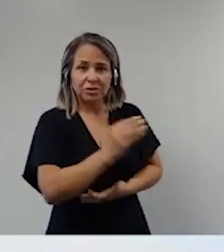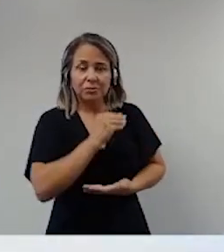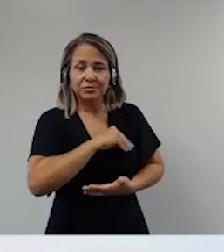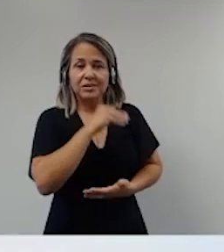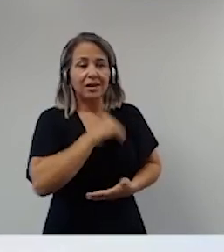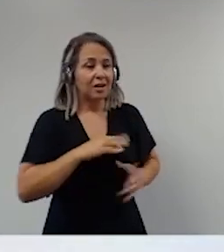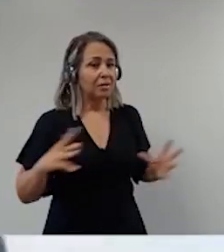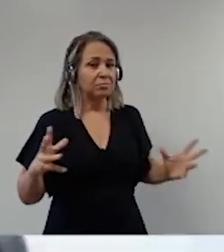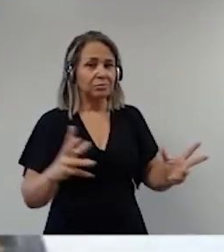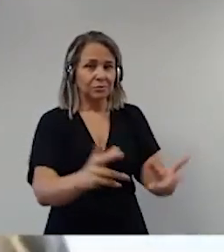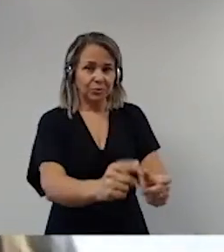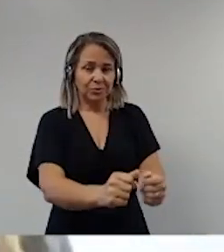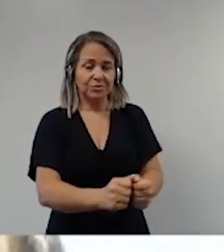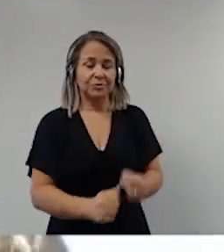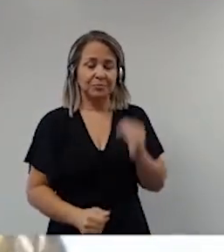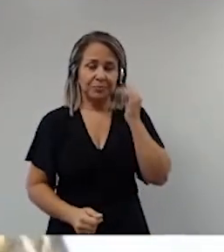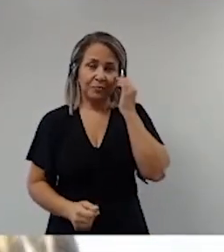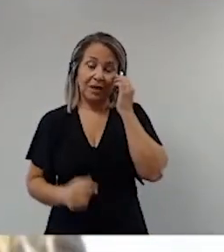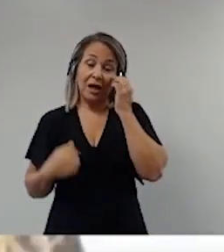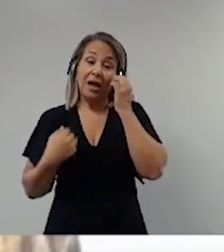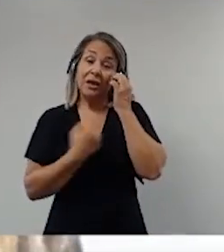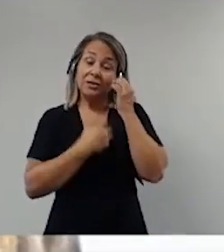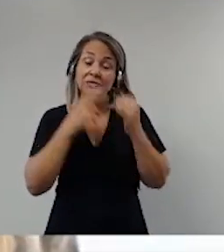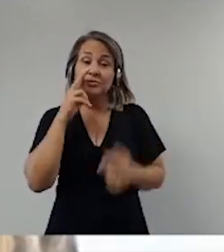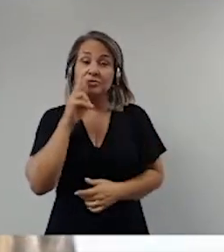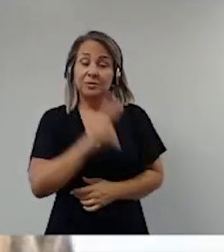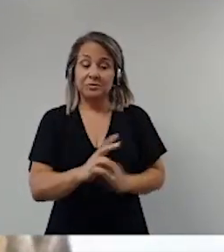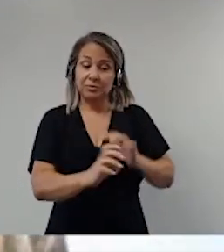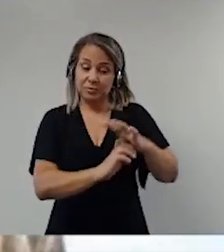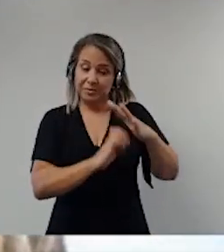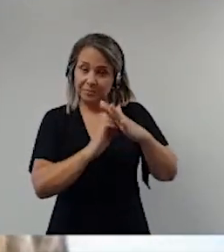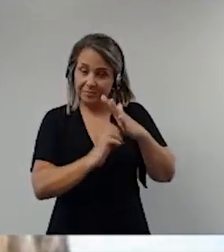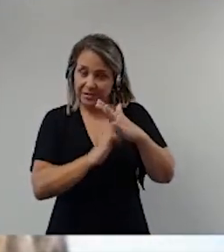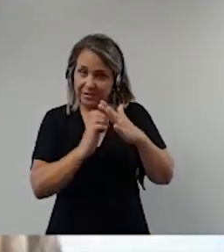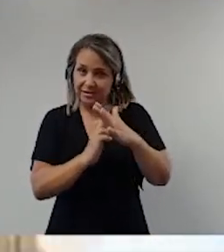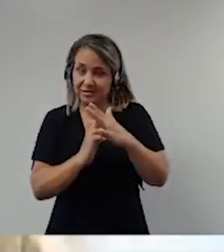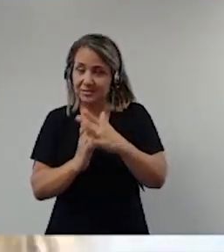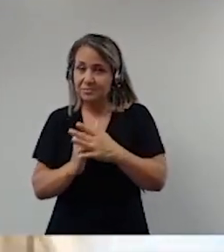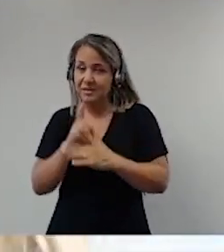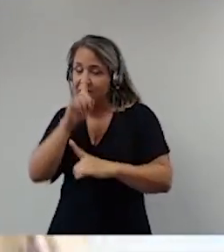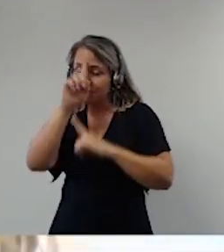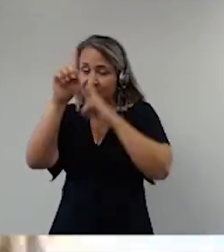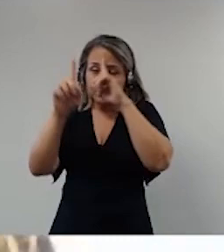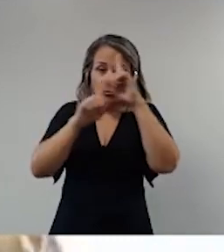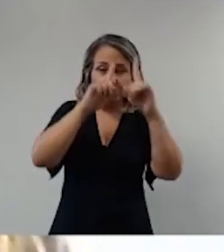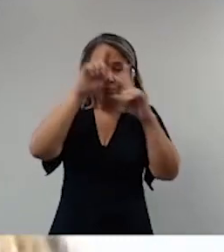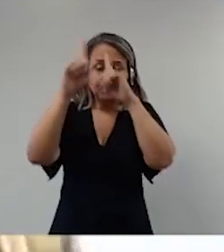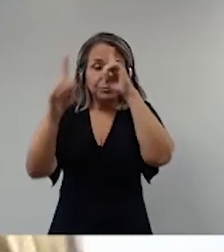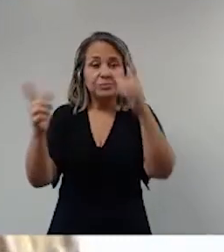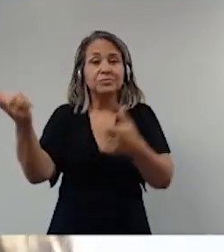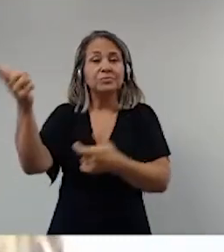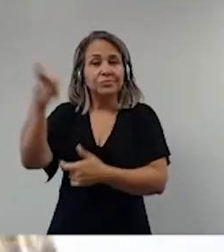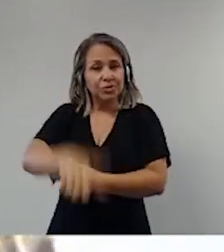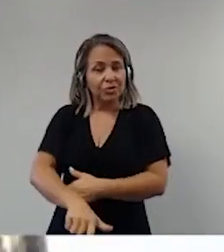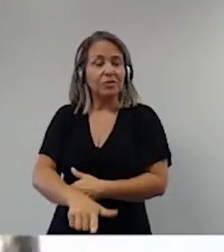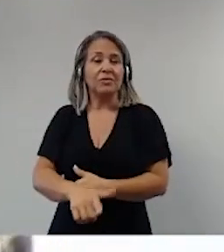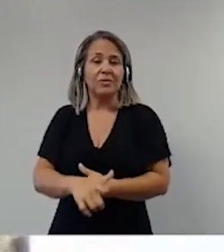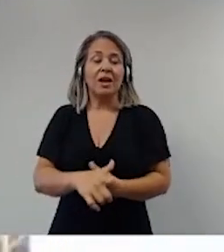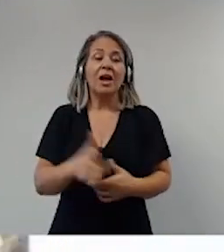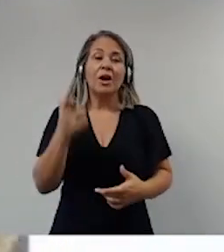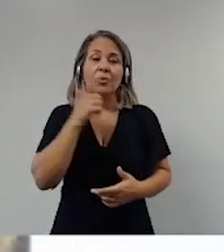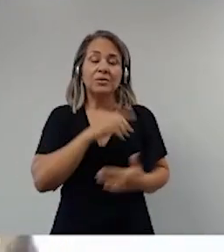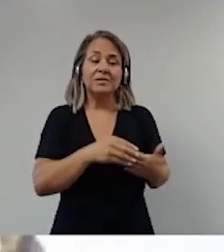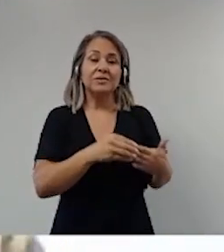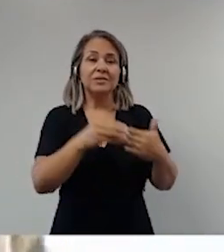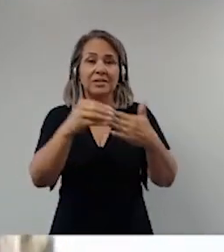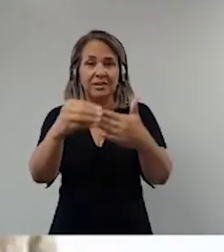todos nós. Então, nós vimos uma empresa que se reinventou da noite para o dia, que conseguiu levar para frente